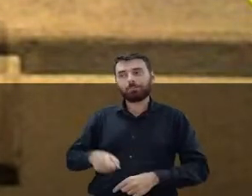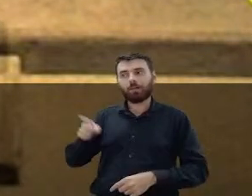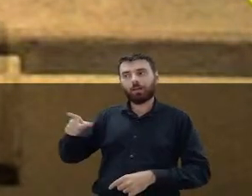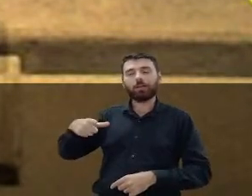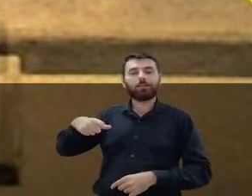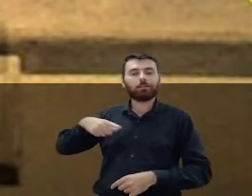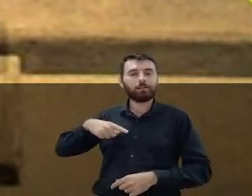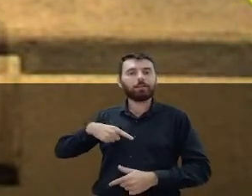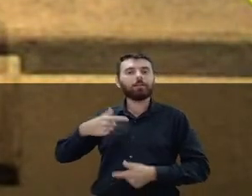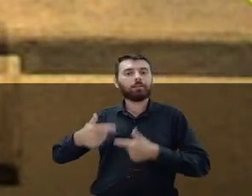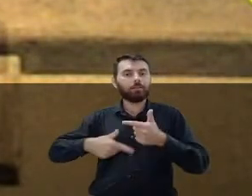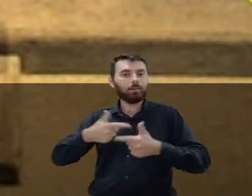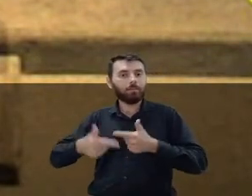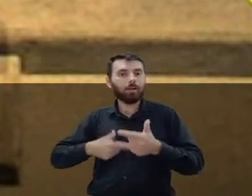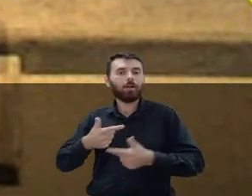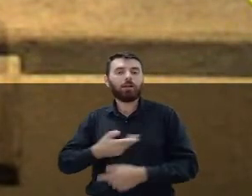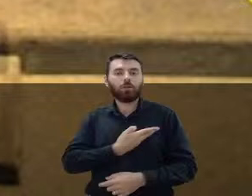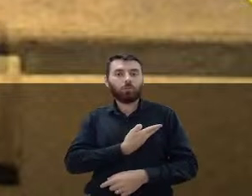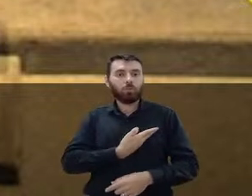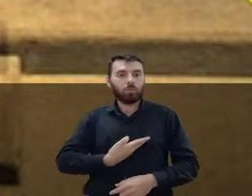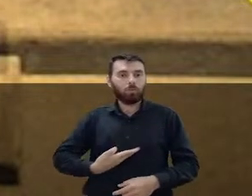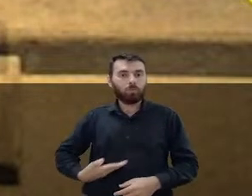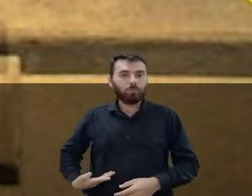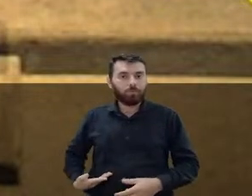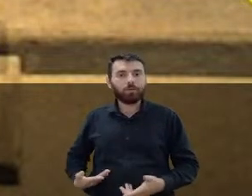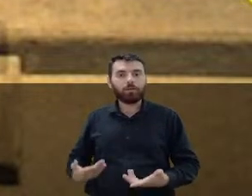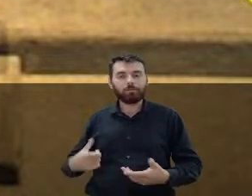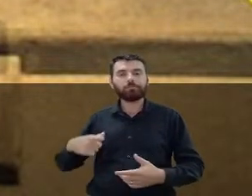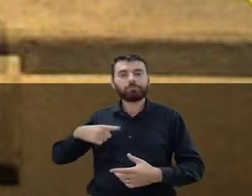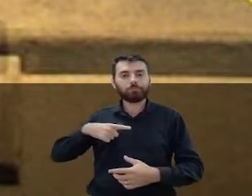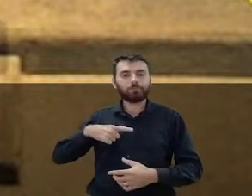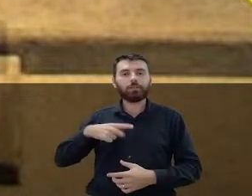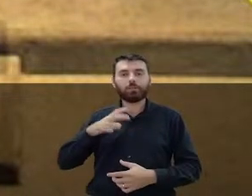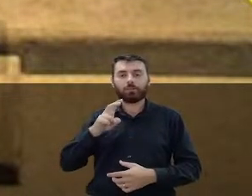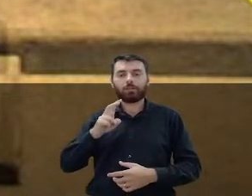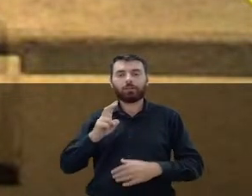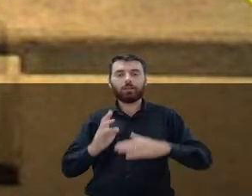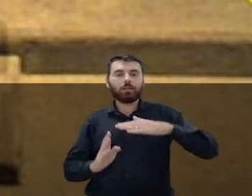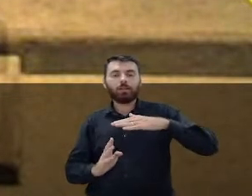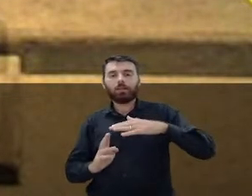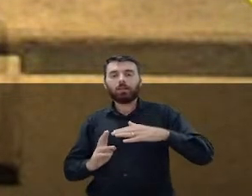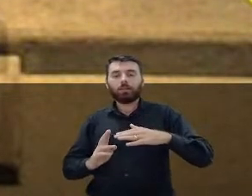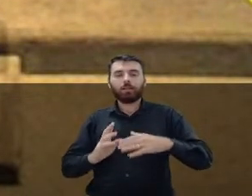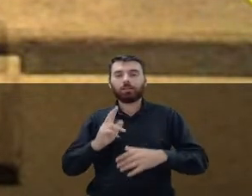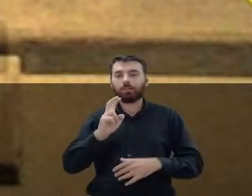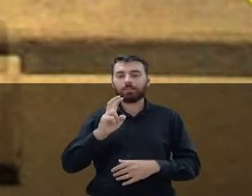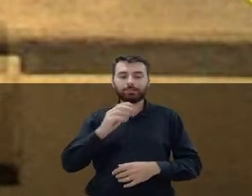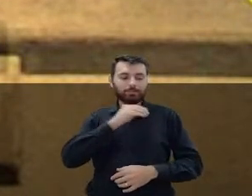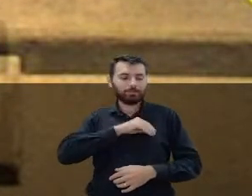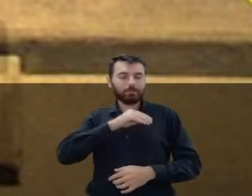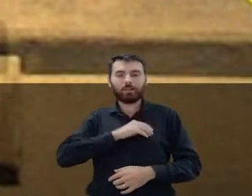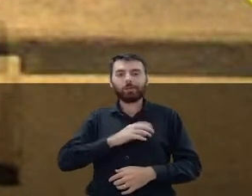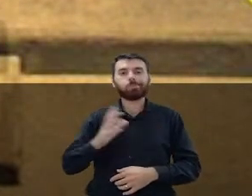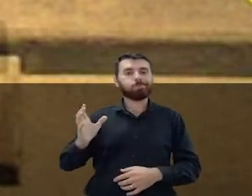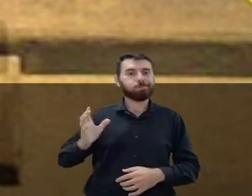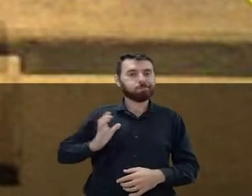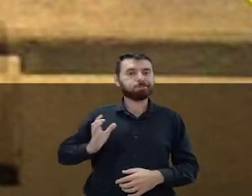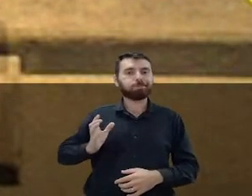recebe mais de 50% do teto da Previdência, né, um salário ali, subsídio do ano passado